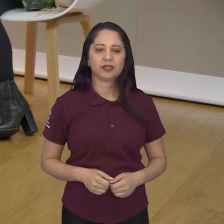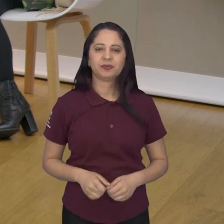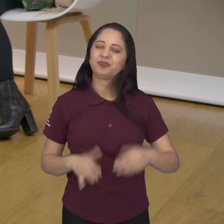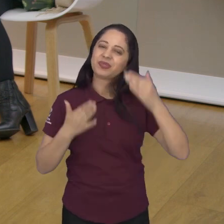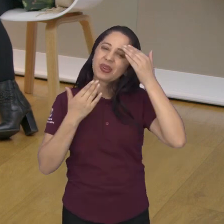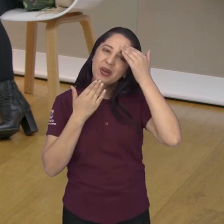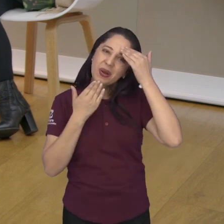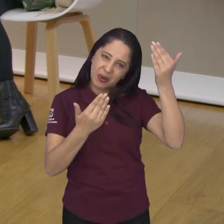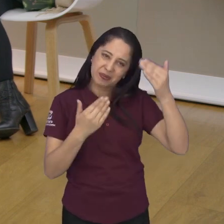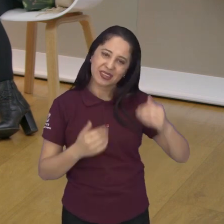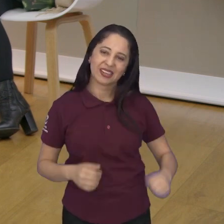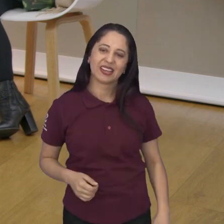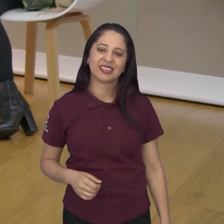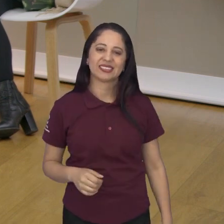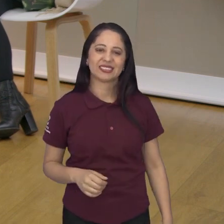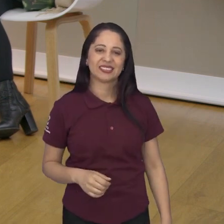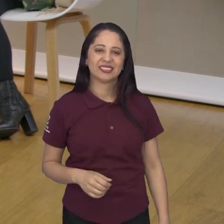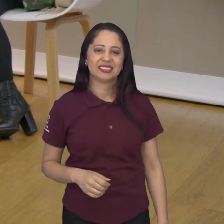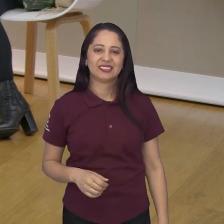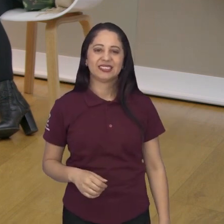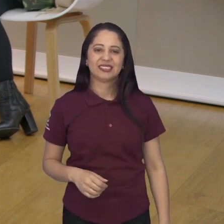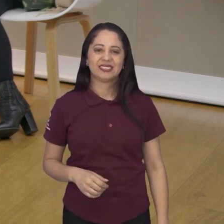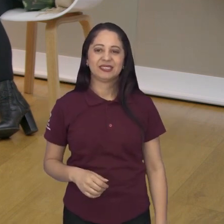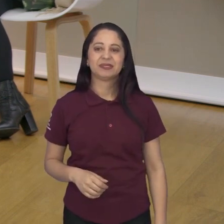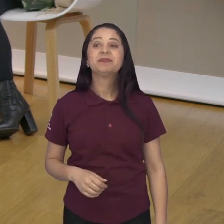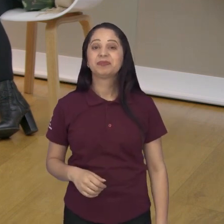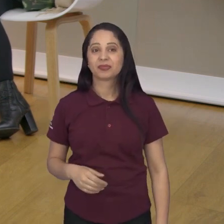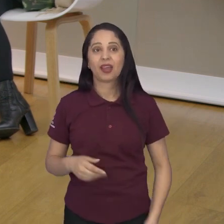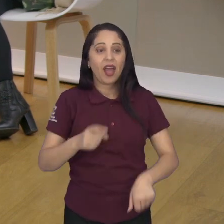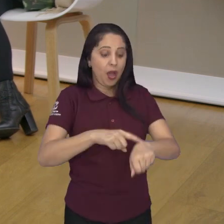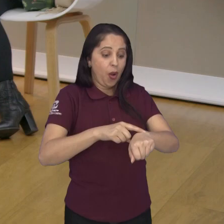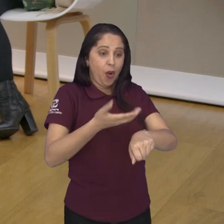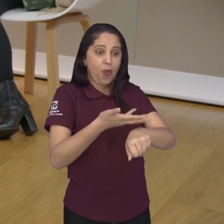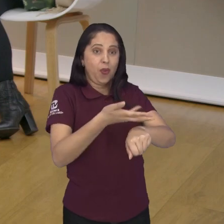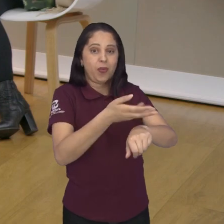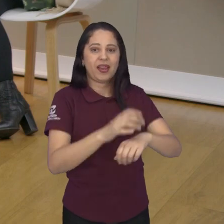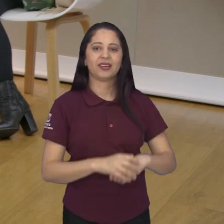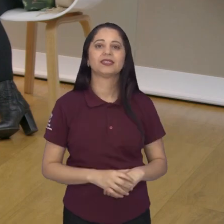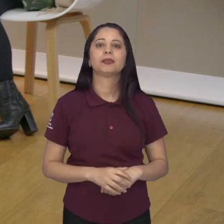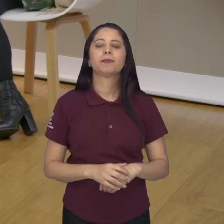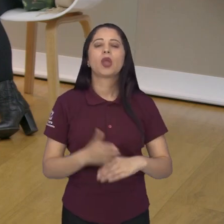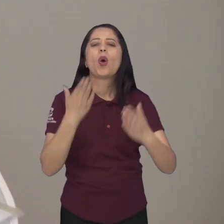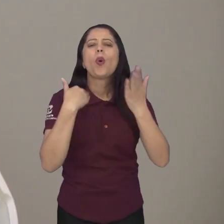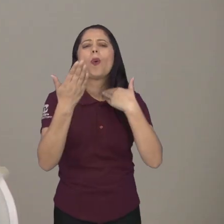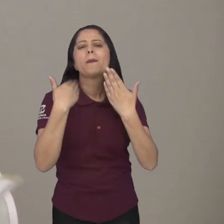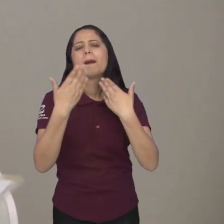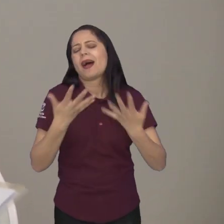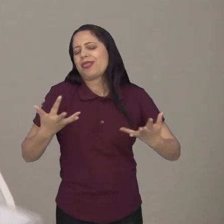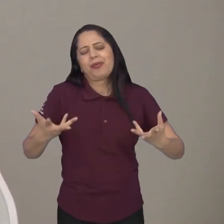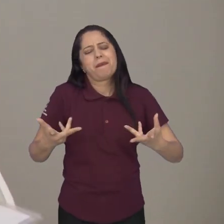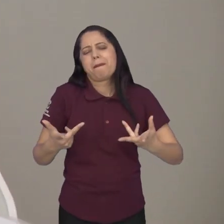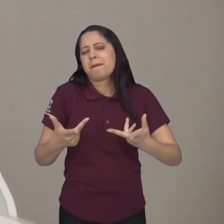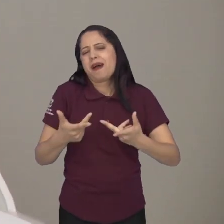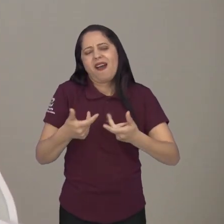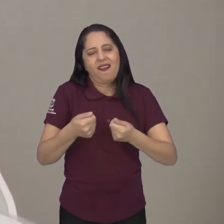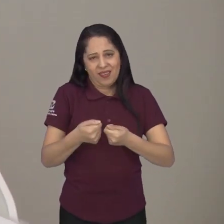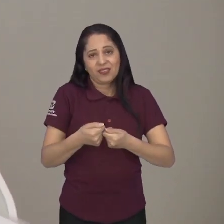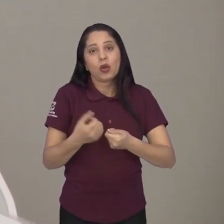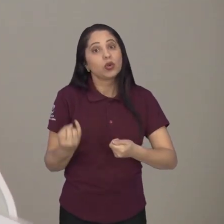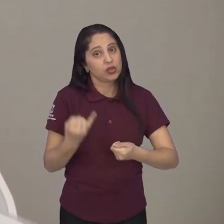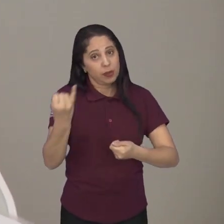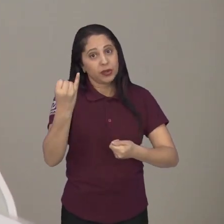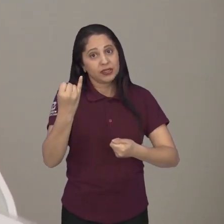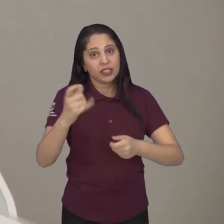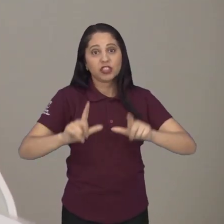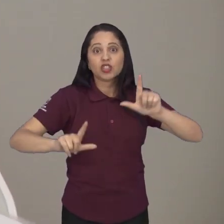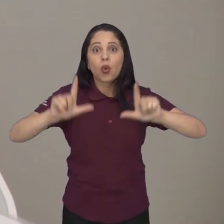O corpo inteiro. Doutora, muito obrigada. Foi ótima a entrevista, que delícia. Passou tão rápido. E depois desse papo tão importante sobre a